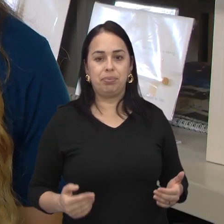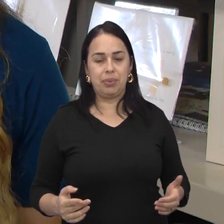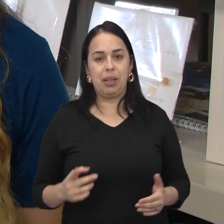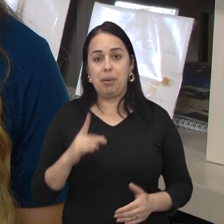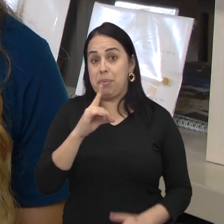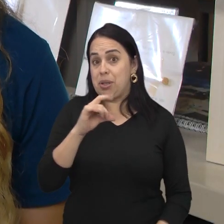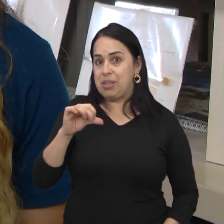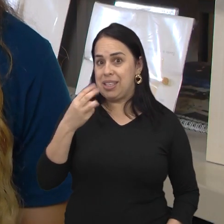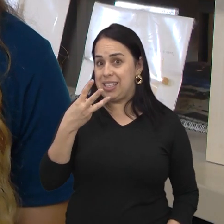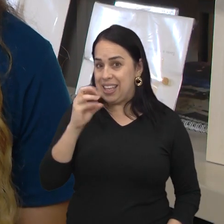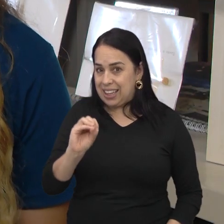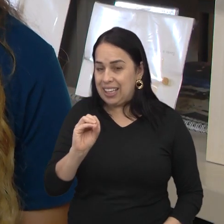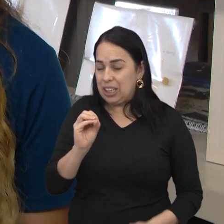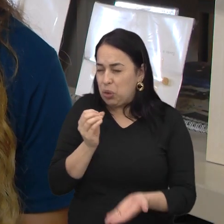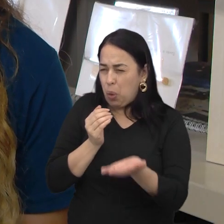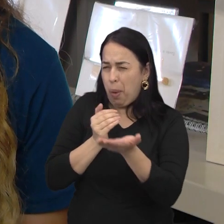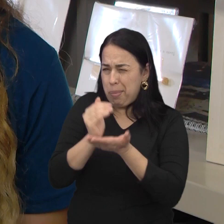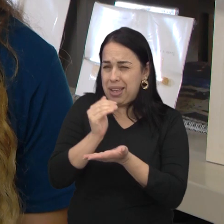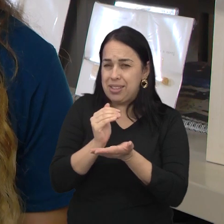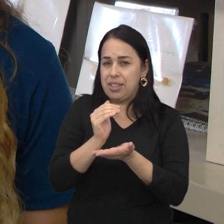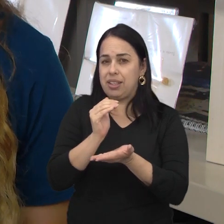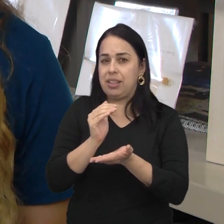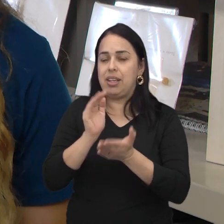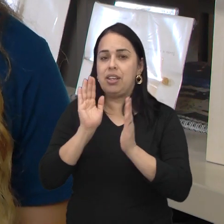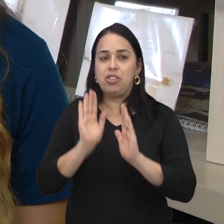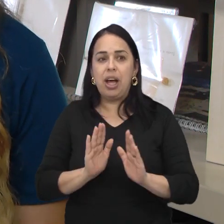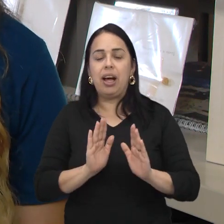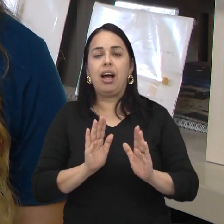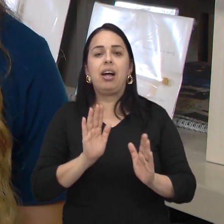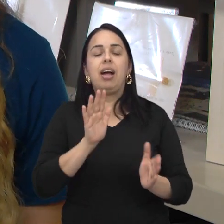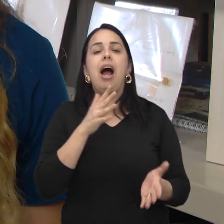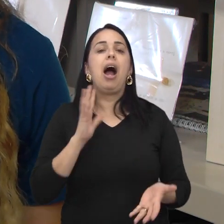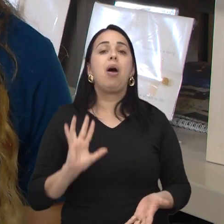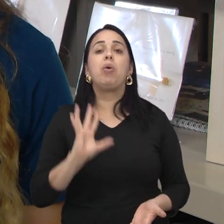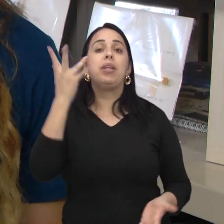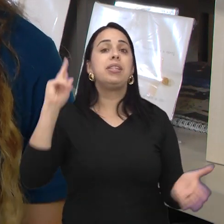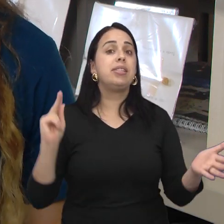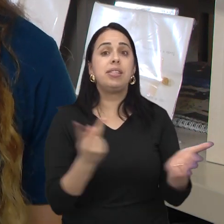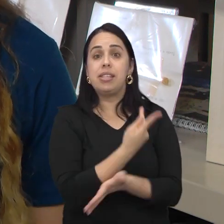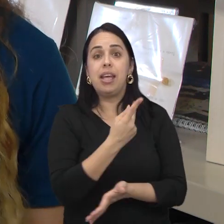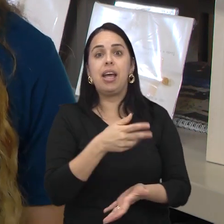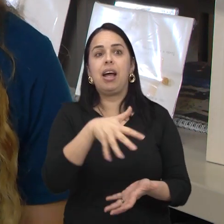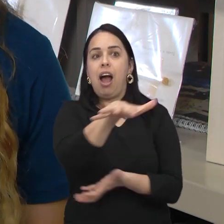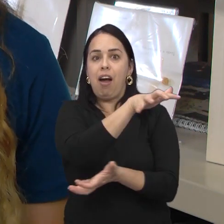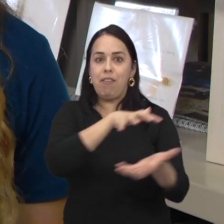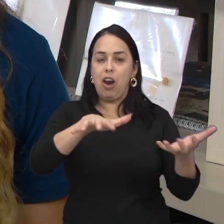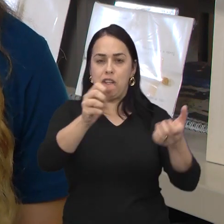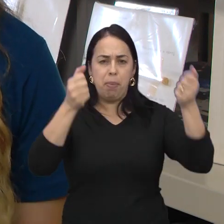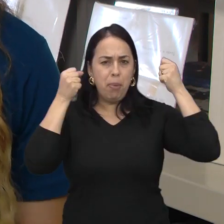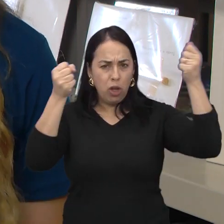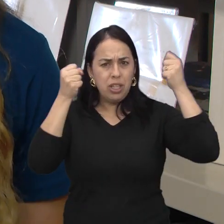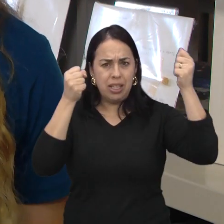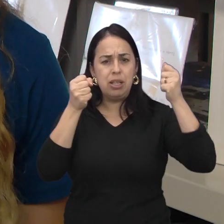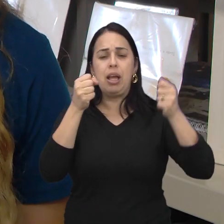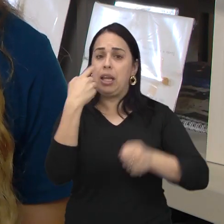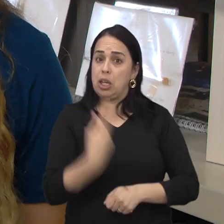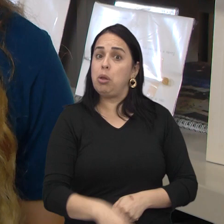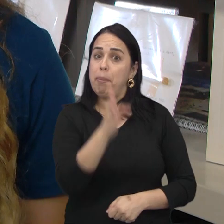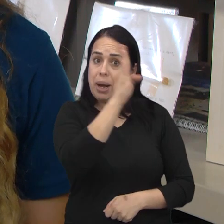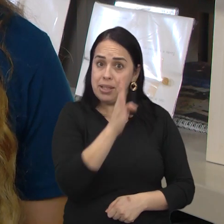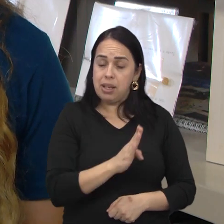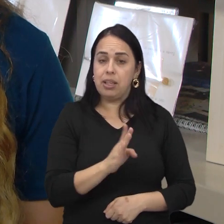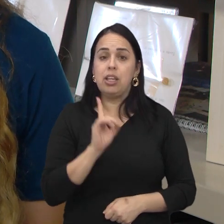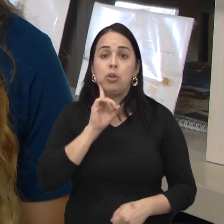Desde a década de 1930, bem no início de 1930, já estavam ocorrendo várias revoltas, vários protestos no Brasil todo,